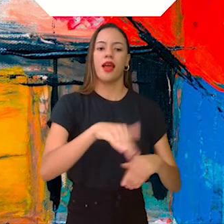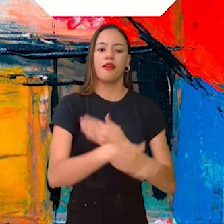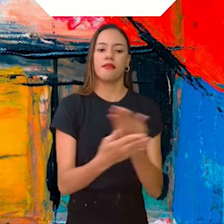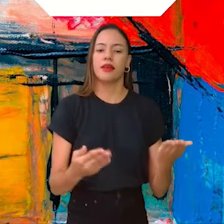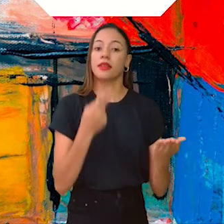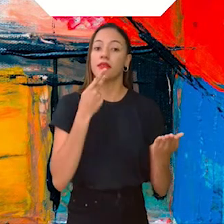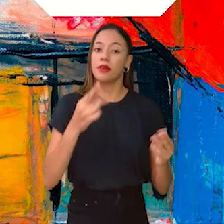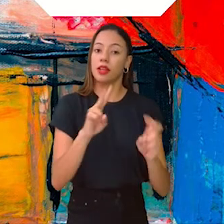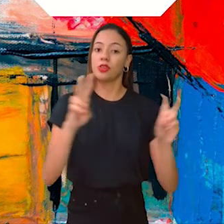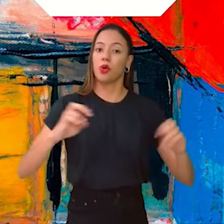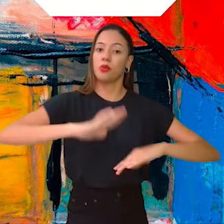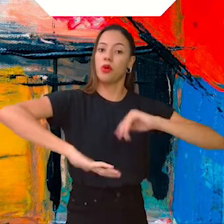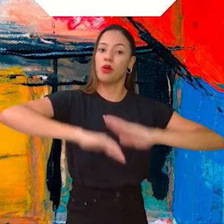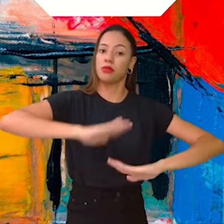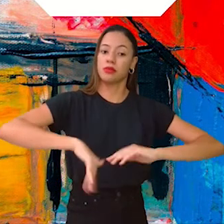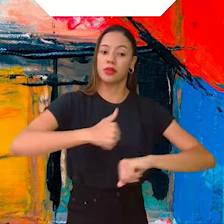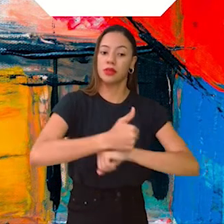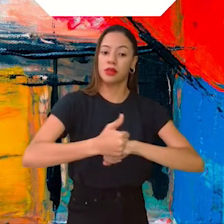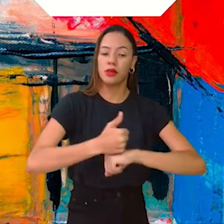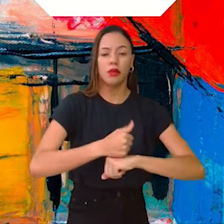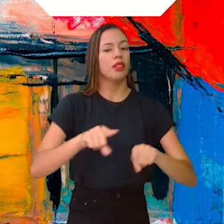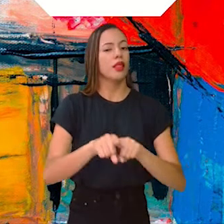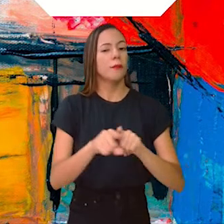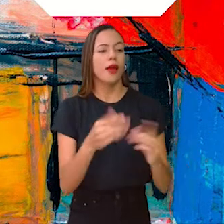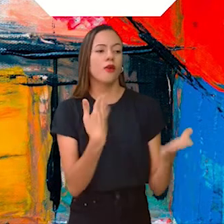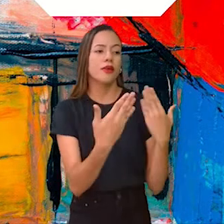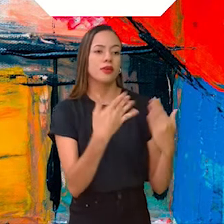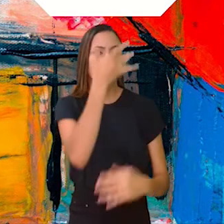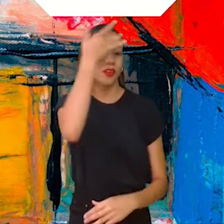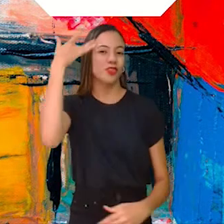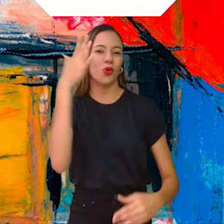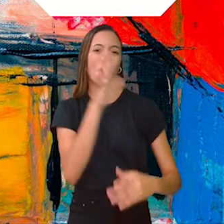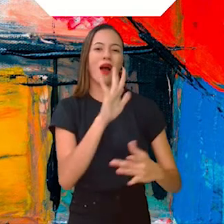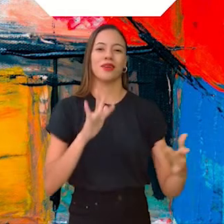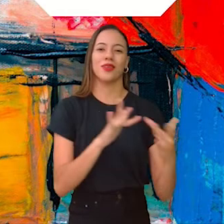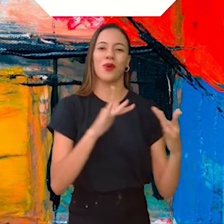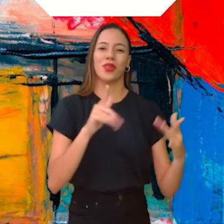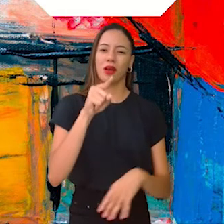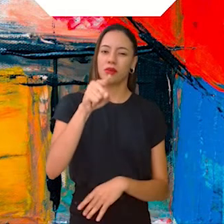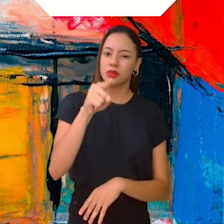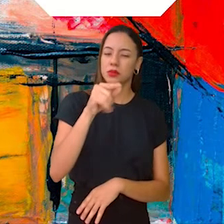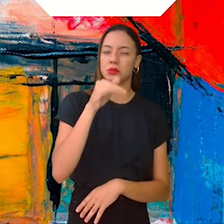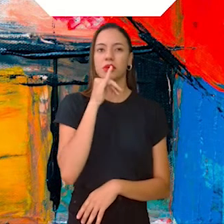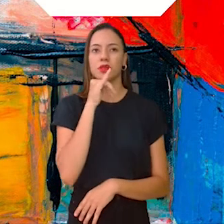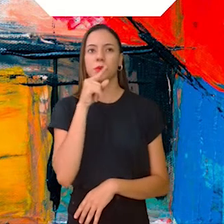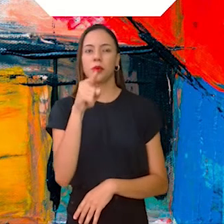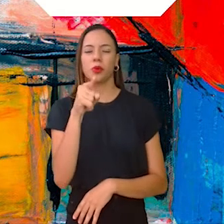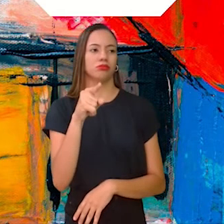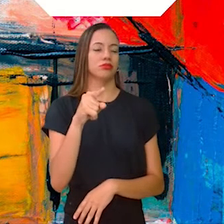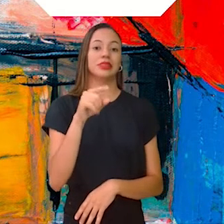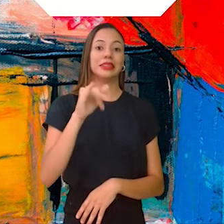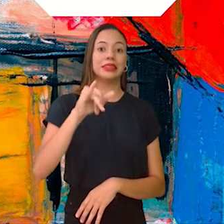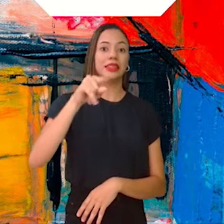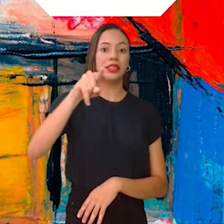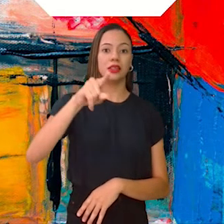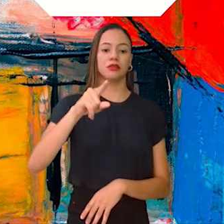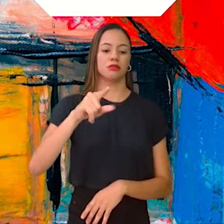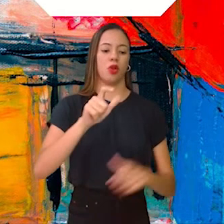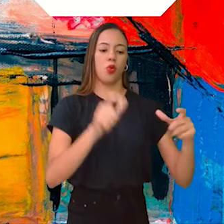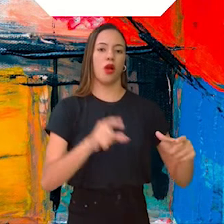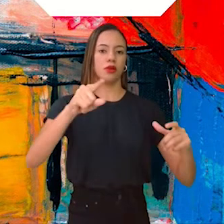até conversar com pessoas próximas de você, né? Se aí não está acontecendo nada, não tem nenhuma feira, nada, vai